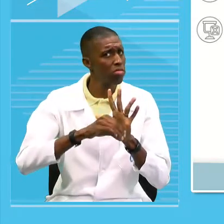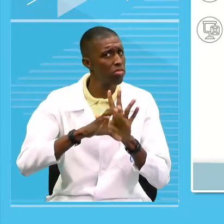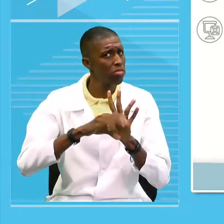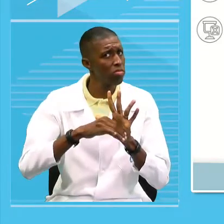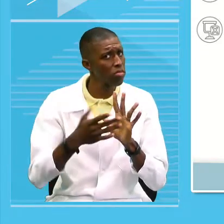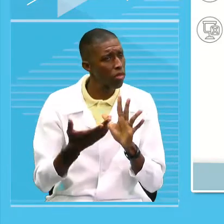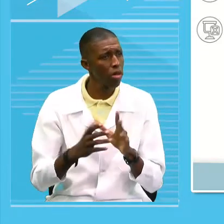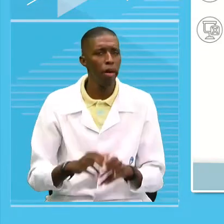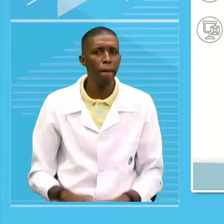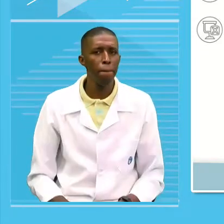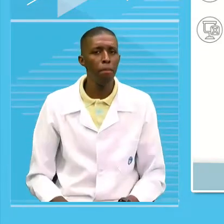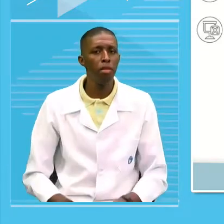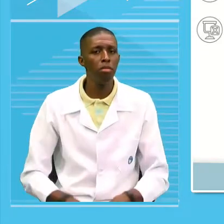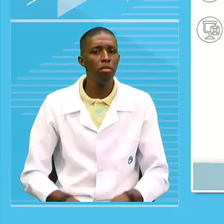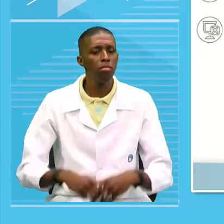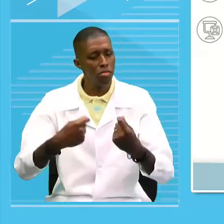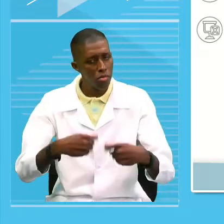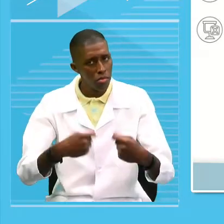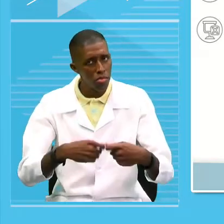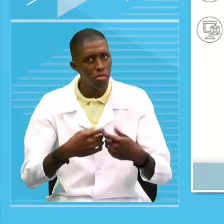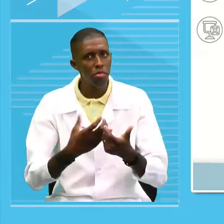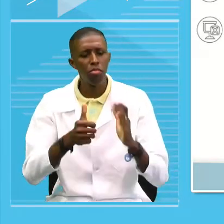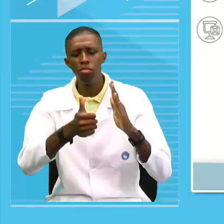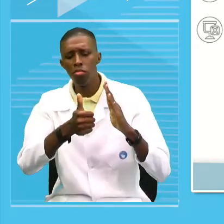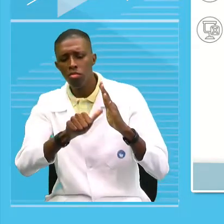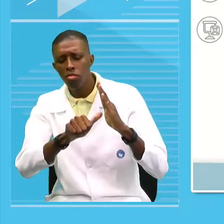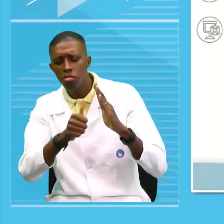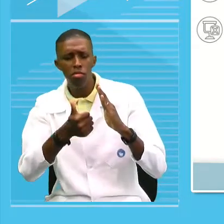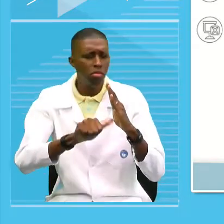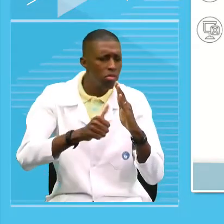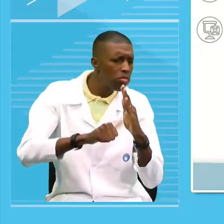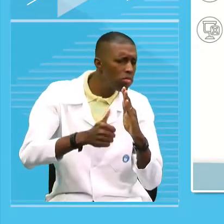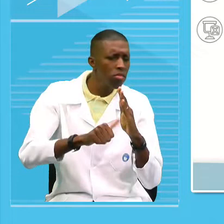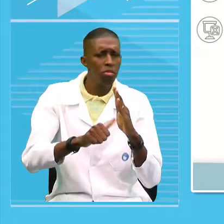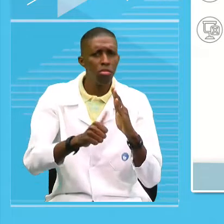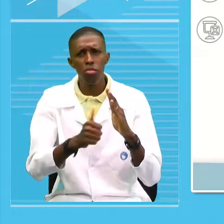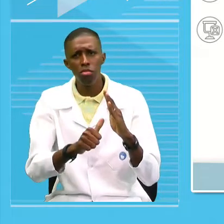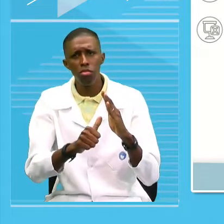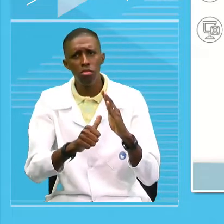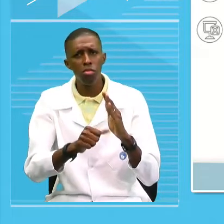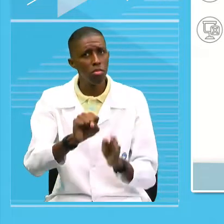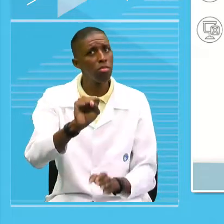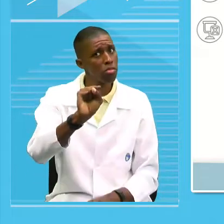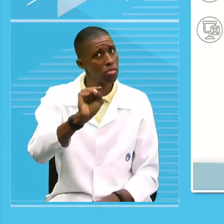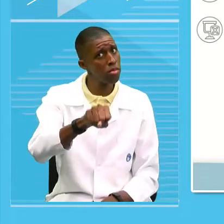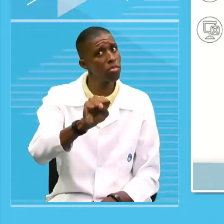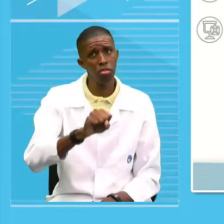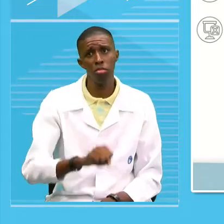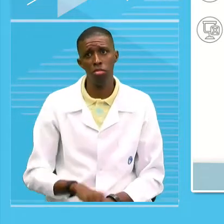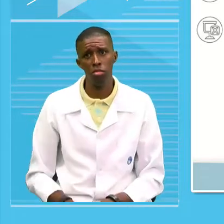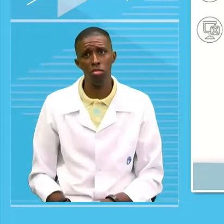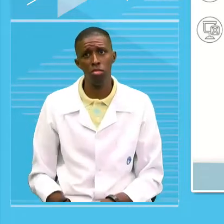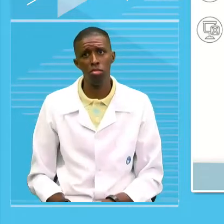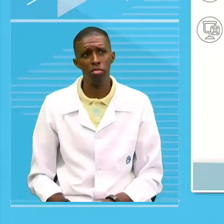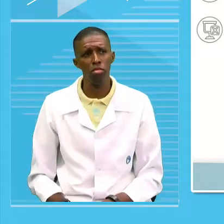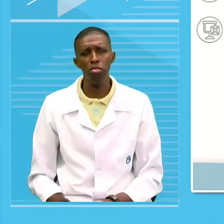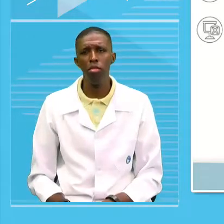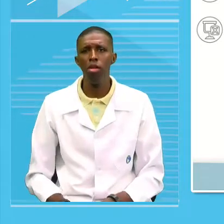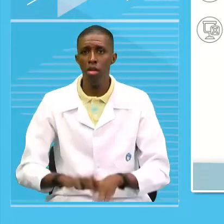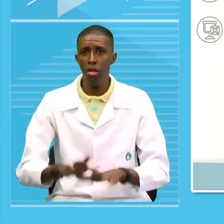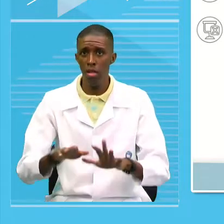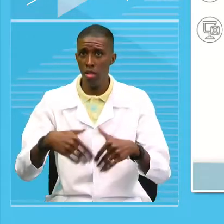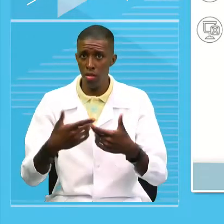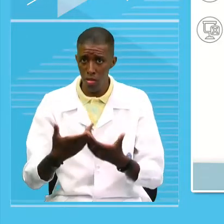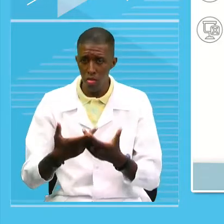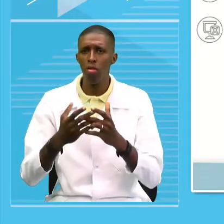a galera que gosta que já assiste aqueles programas policiais a galera lá vai criando o dedoções também